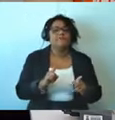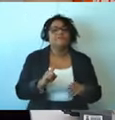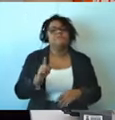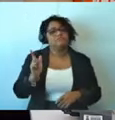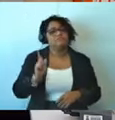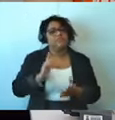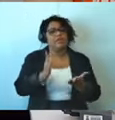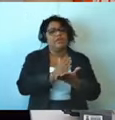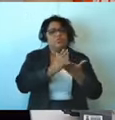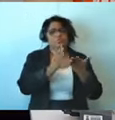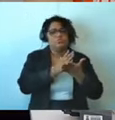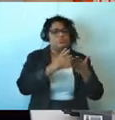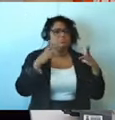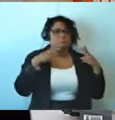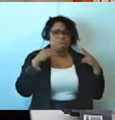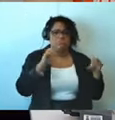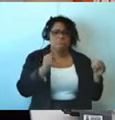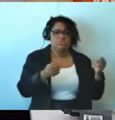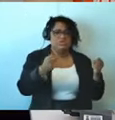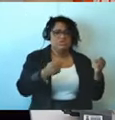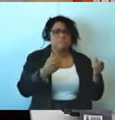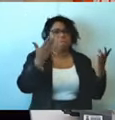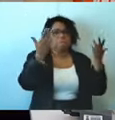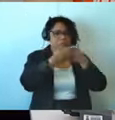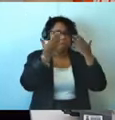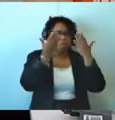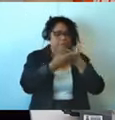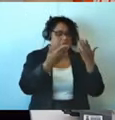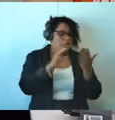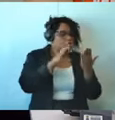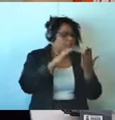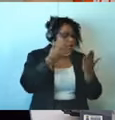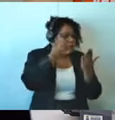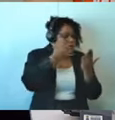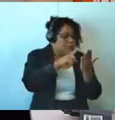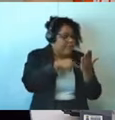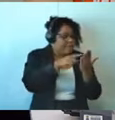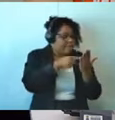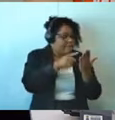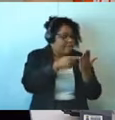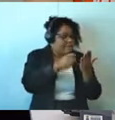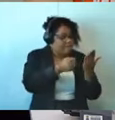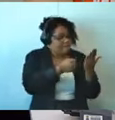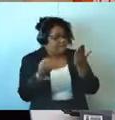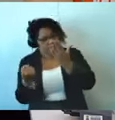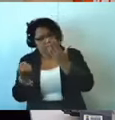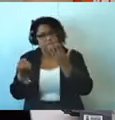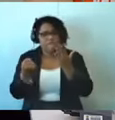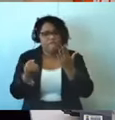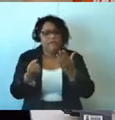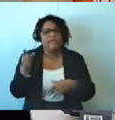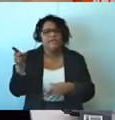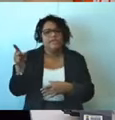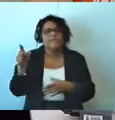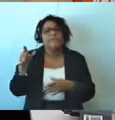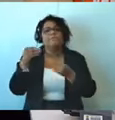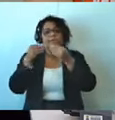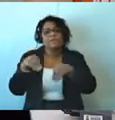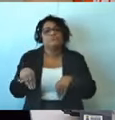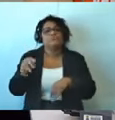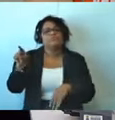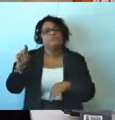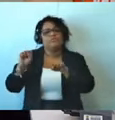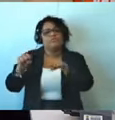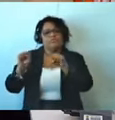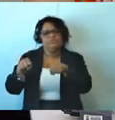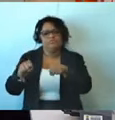nada. Aliás, ele está vendo o celular e aí de repente ele faz um movimento totalmente imprevisível, mas quem vai pagar a conta é o motociclista. Assim como tem os